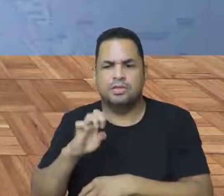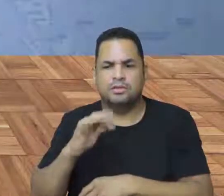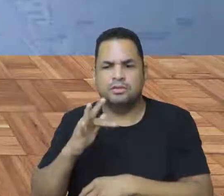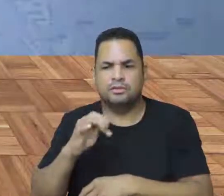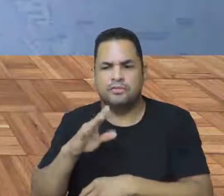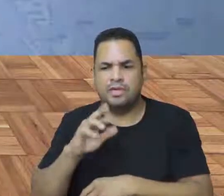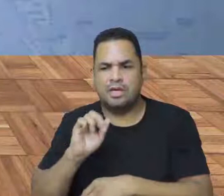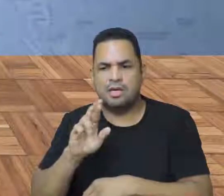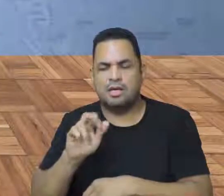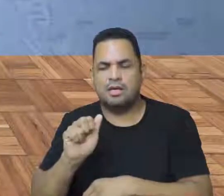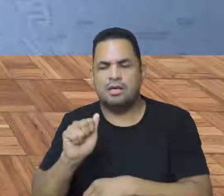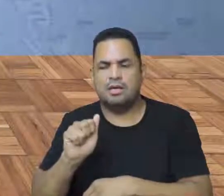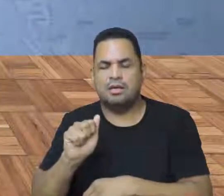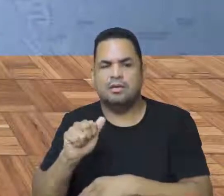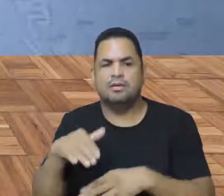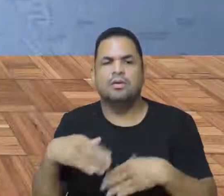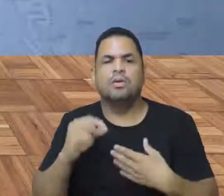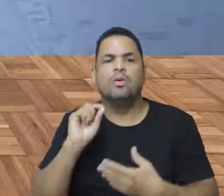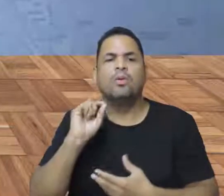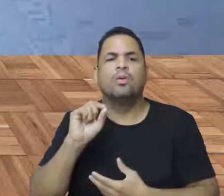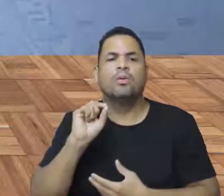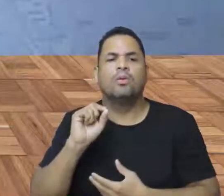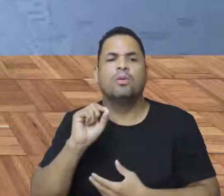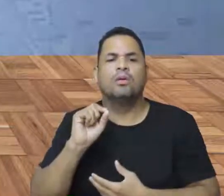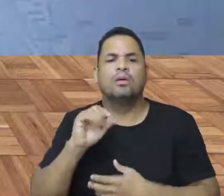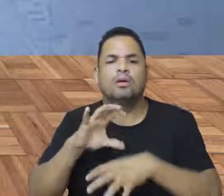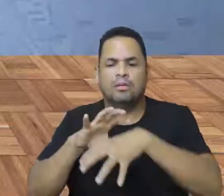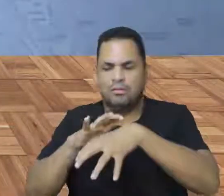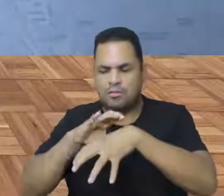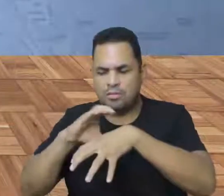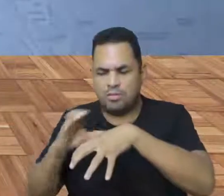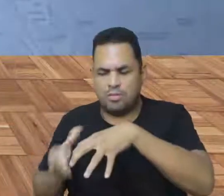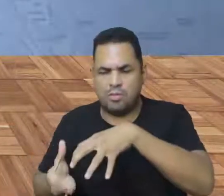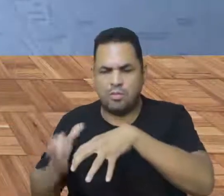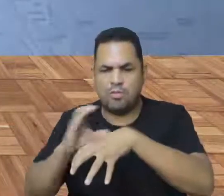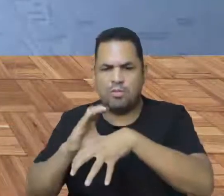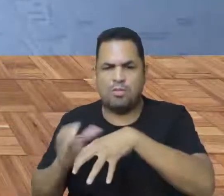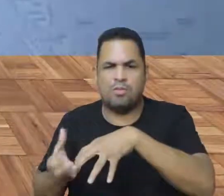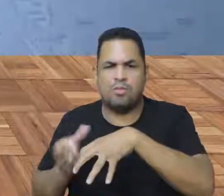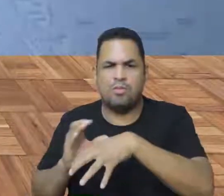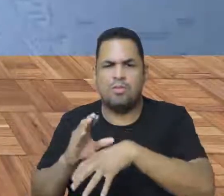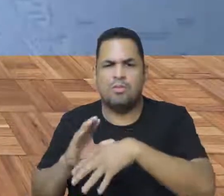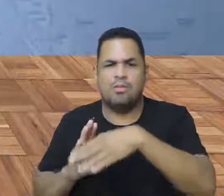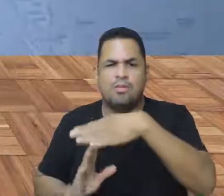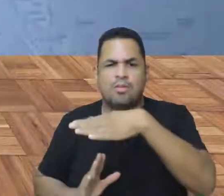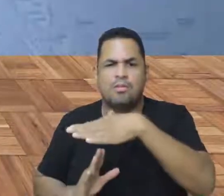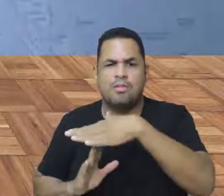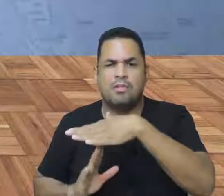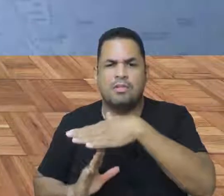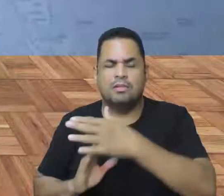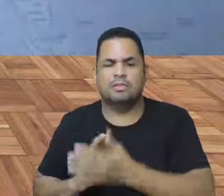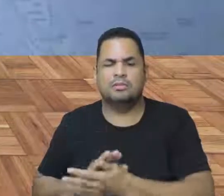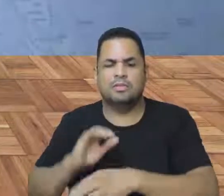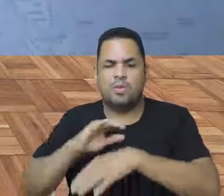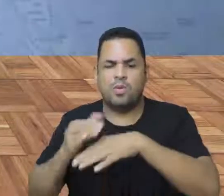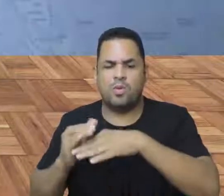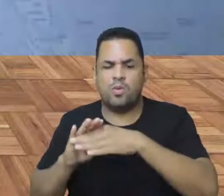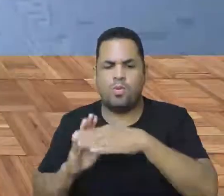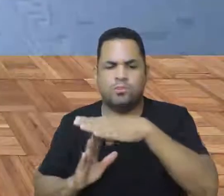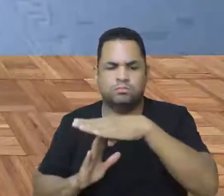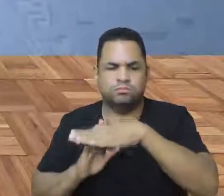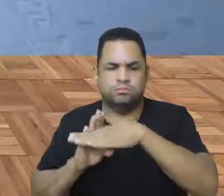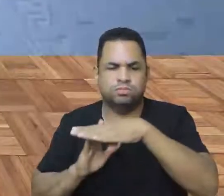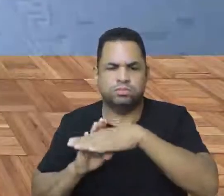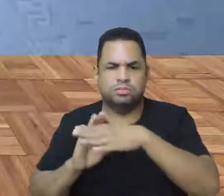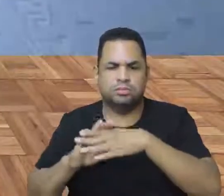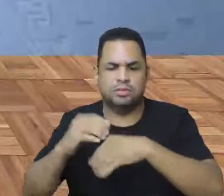estratosfera. E o que é a camada de ozônio? É como se ela fosse um filtro para tirar os